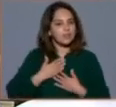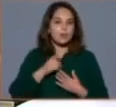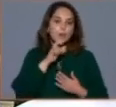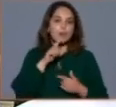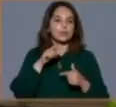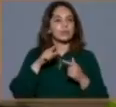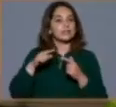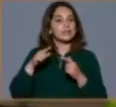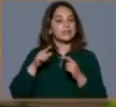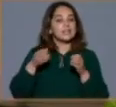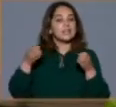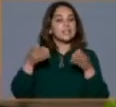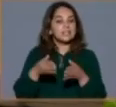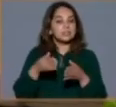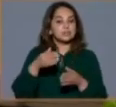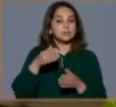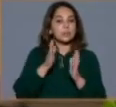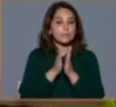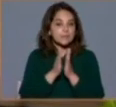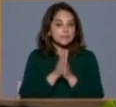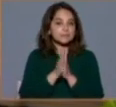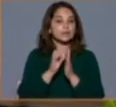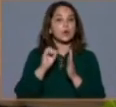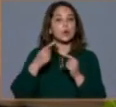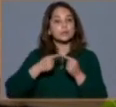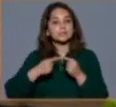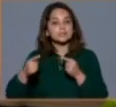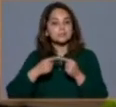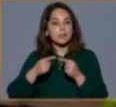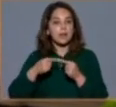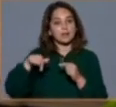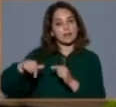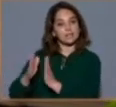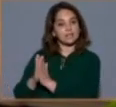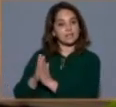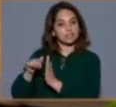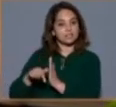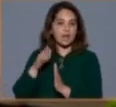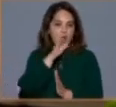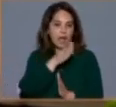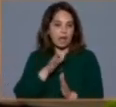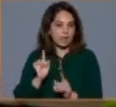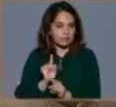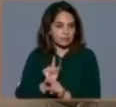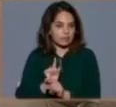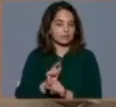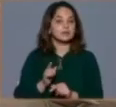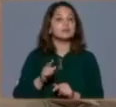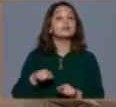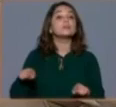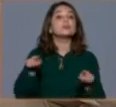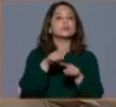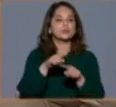no início de cada Eucaristia ou durante a semana na sacristia, como é habitual. E para